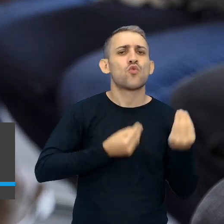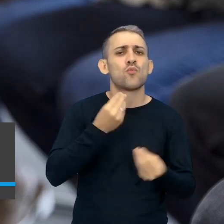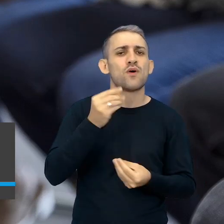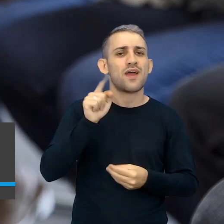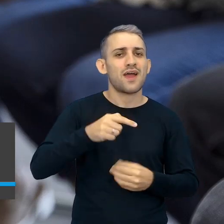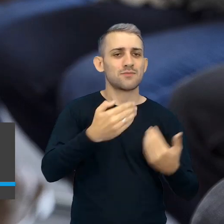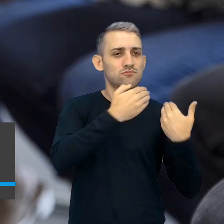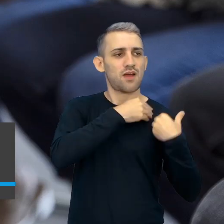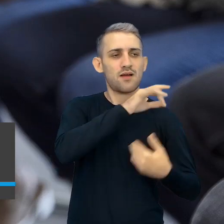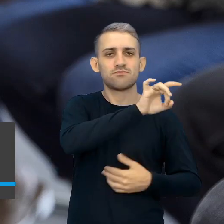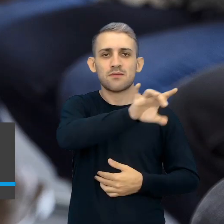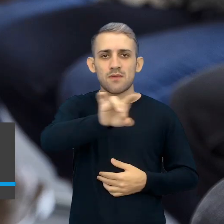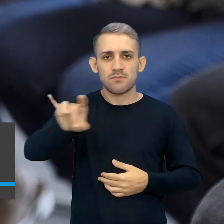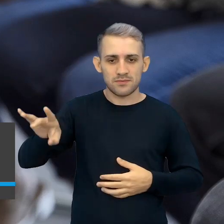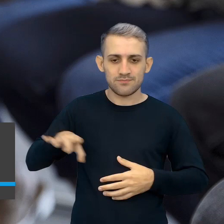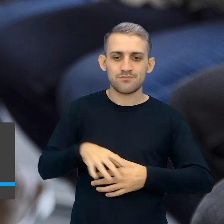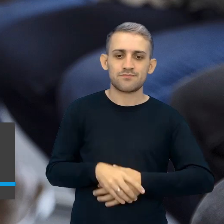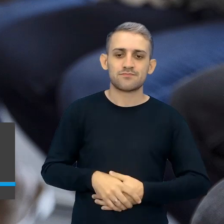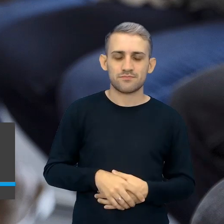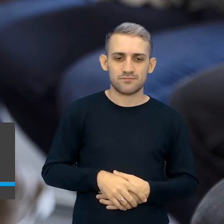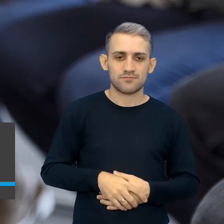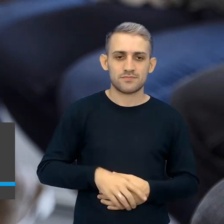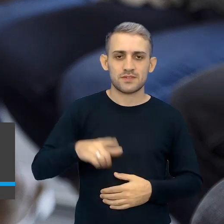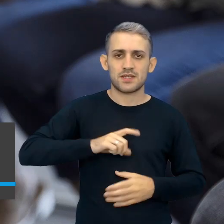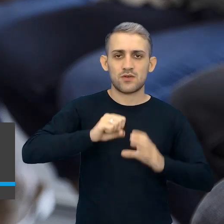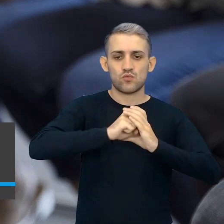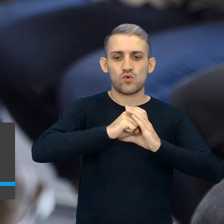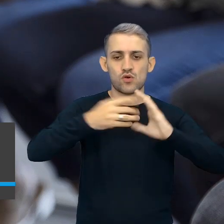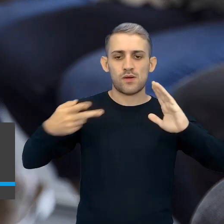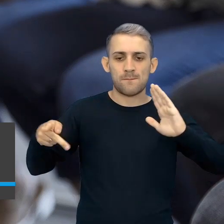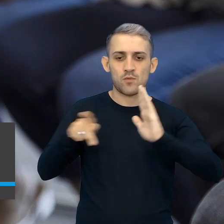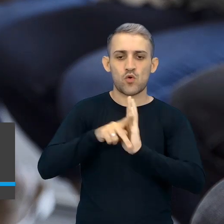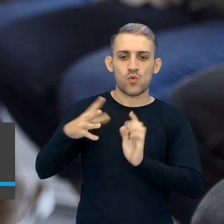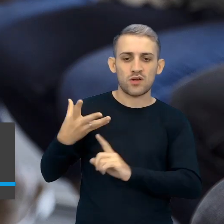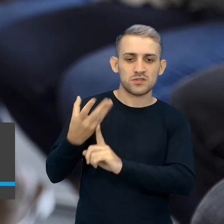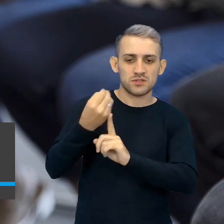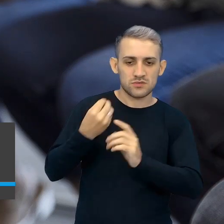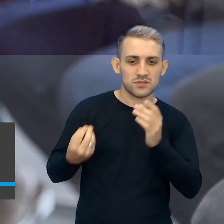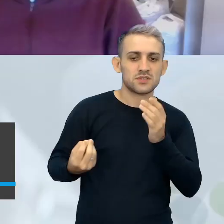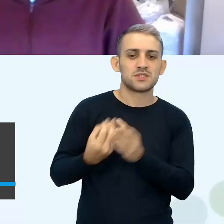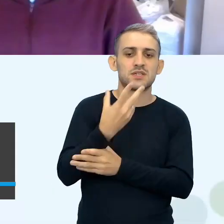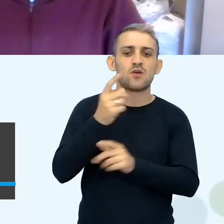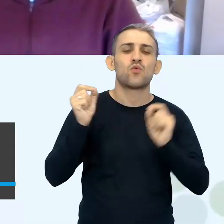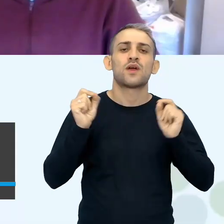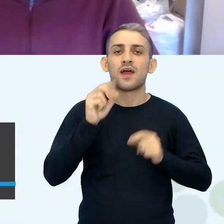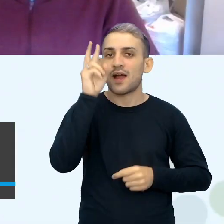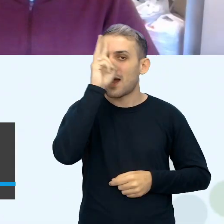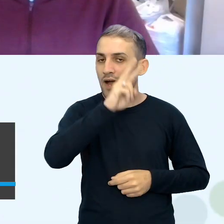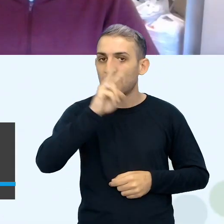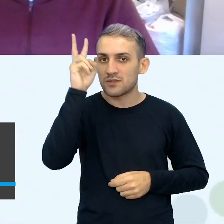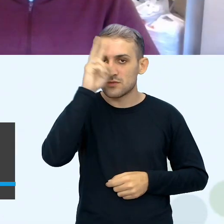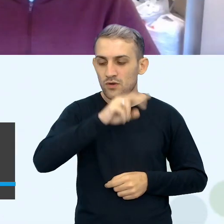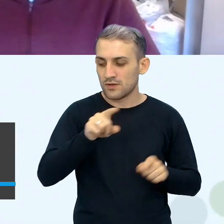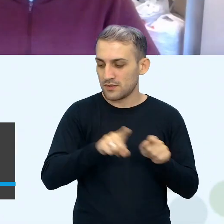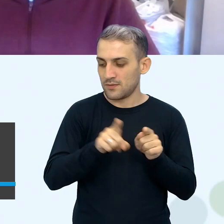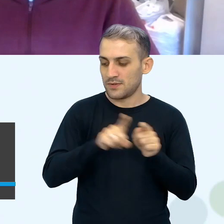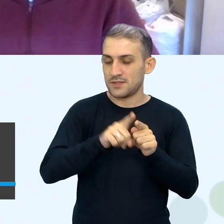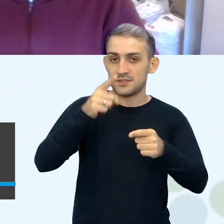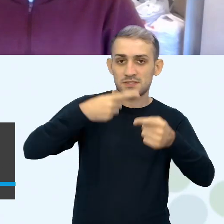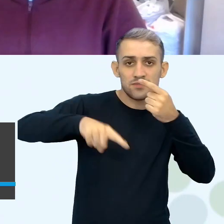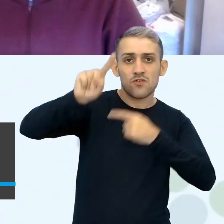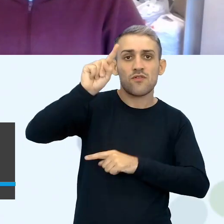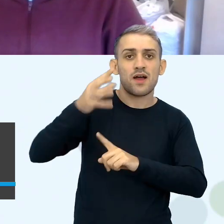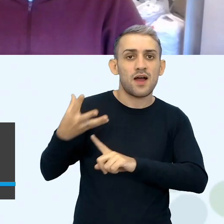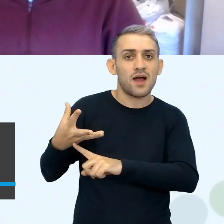parte. Exatamente. Tem um aspecto artístico, criativo, que é a gente criar essa história, desenvolver essa arte,